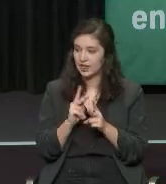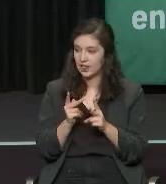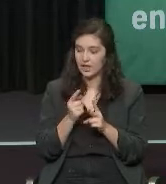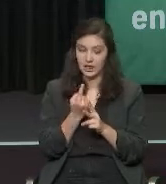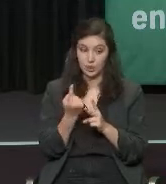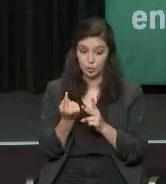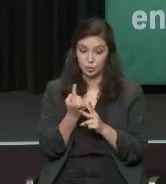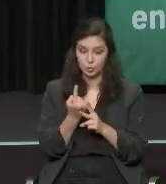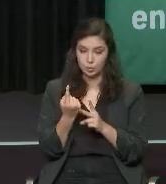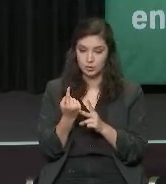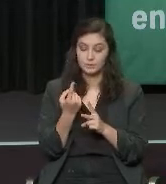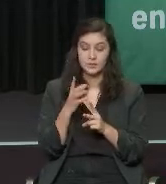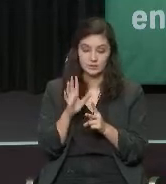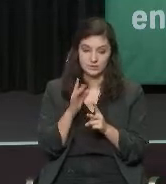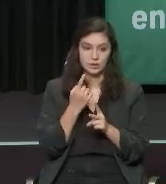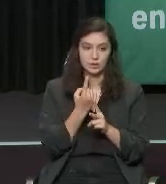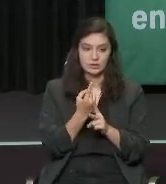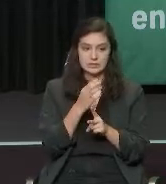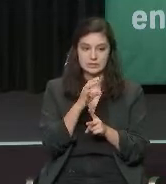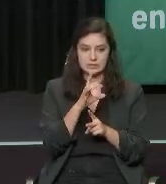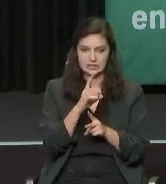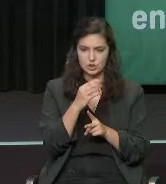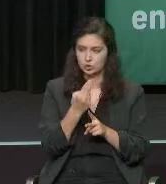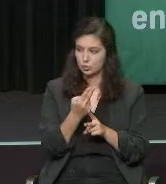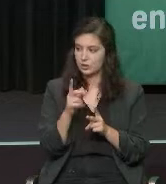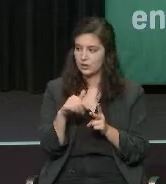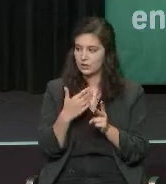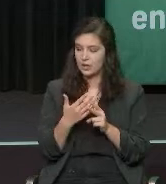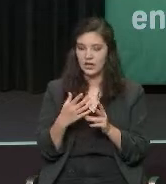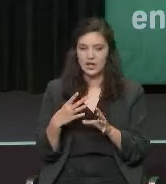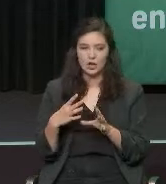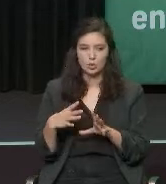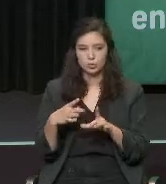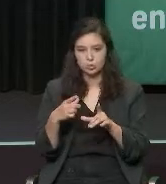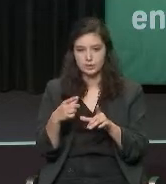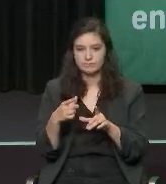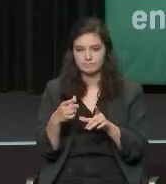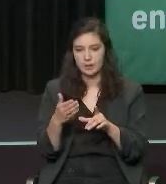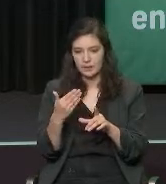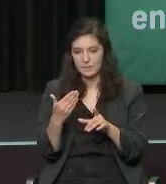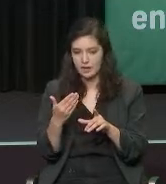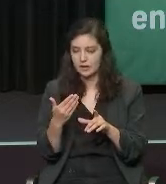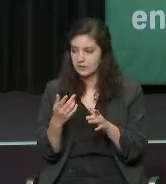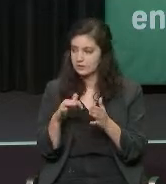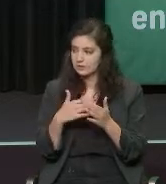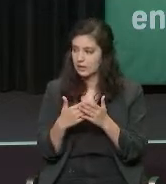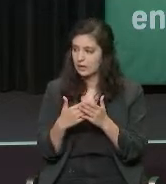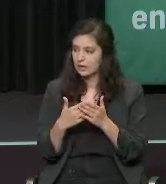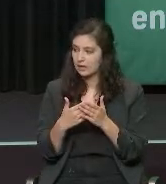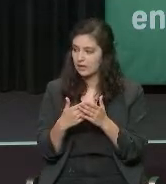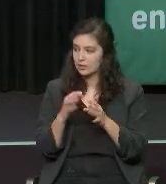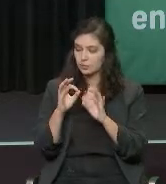temos 2 satélites deste tipo, ExaCube. Este está em desenvolvimento para medir